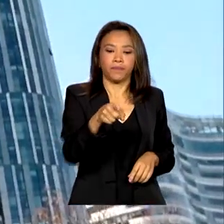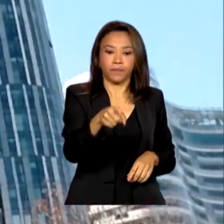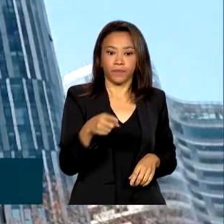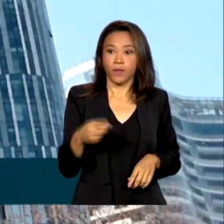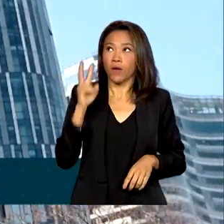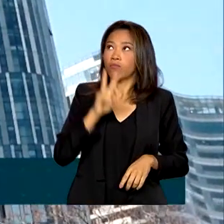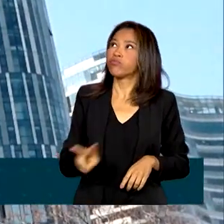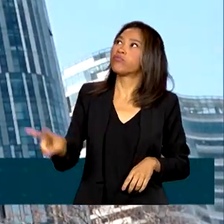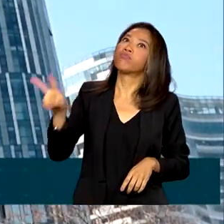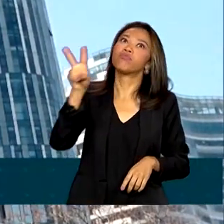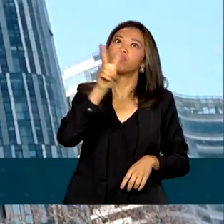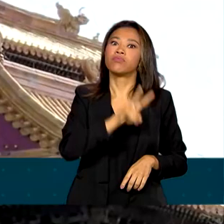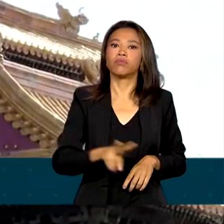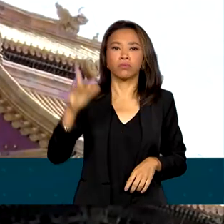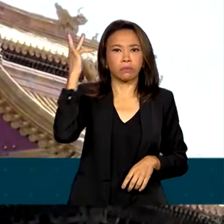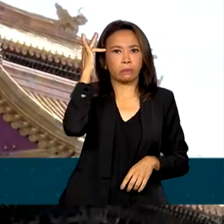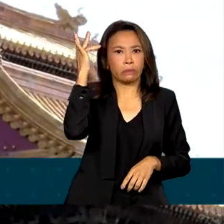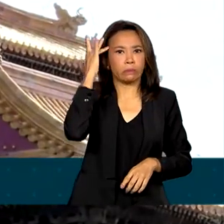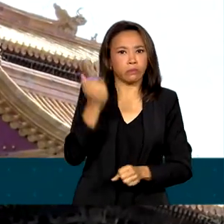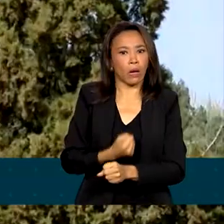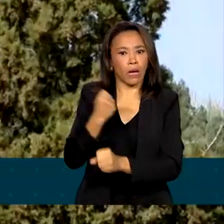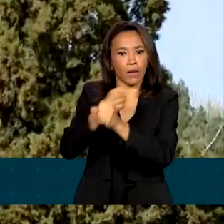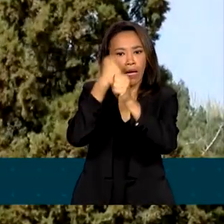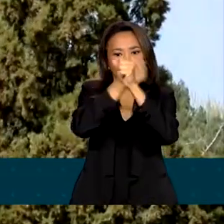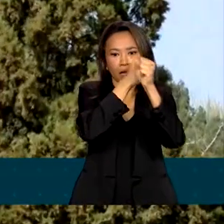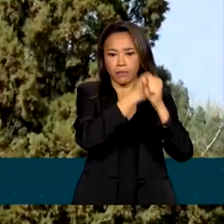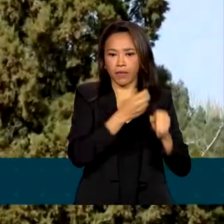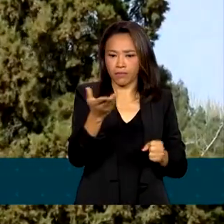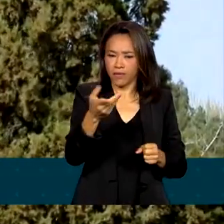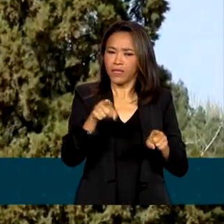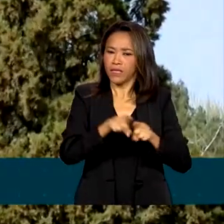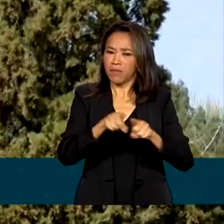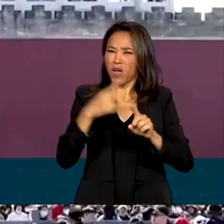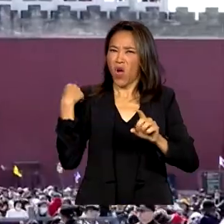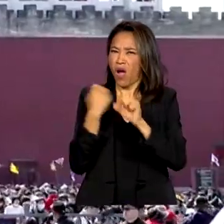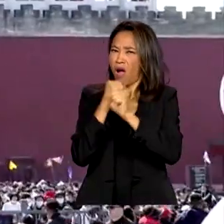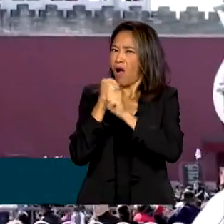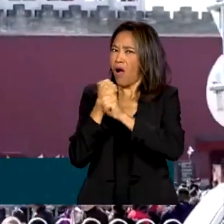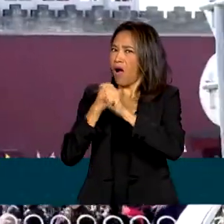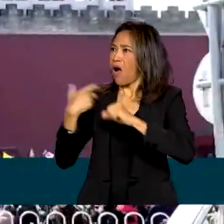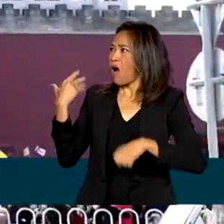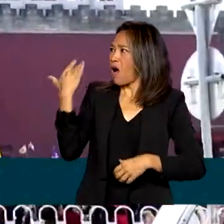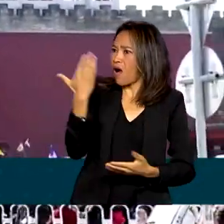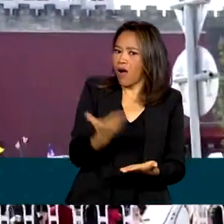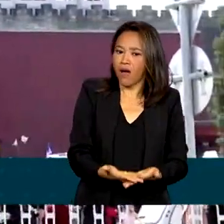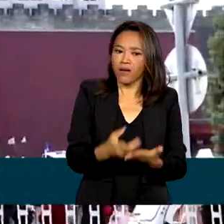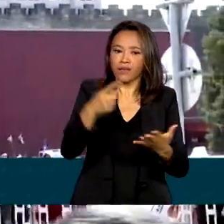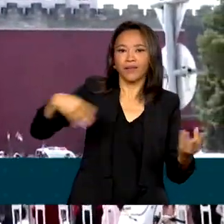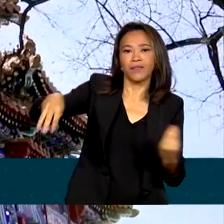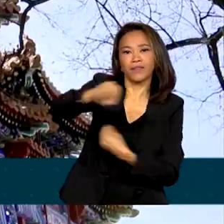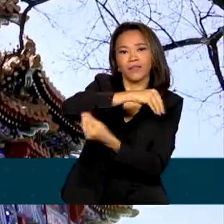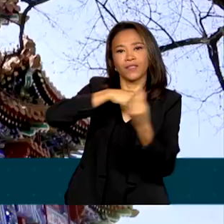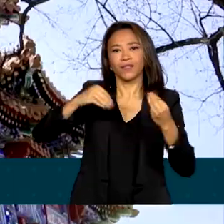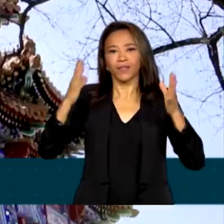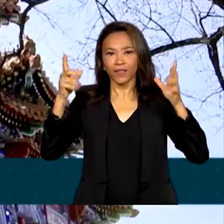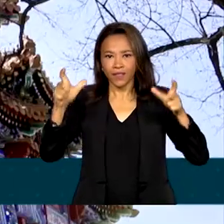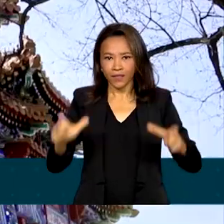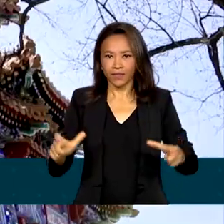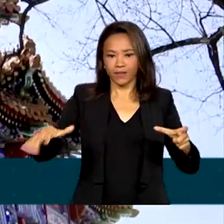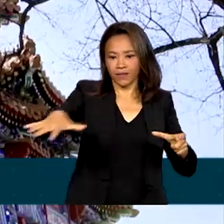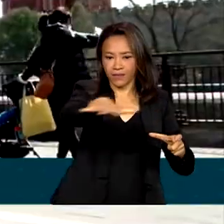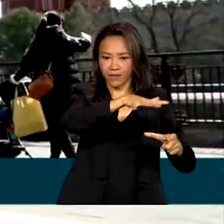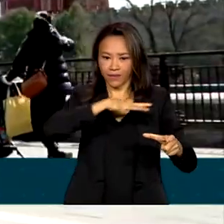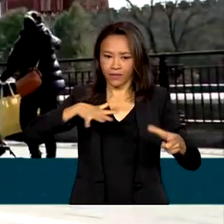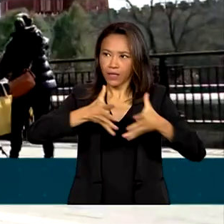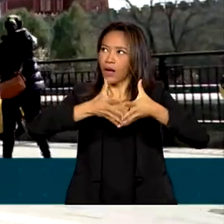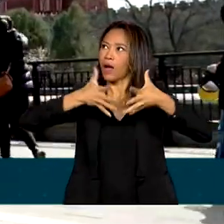de construções modernas e monumentos imperiais milenares compõem a paisagem deste gigante